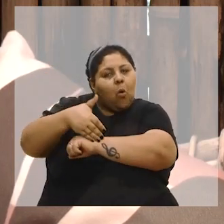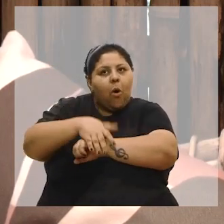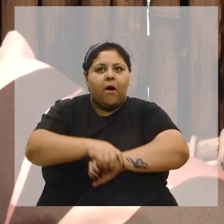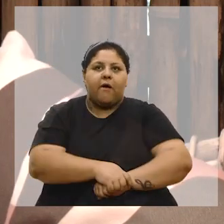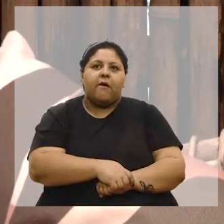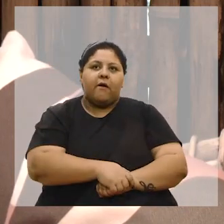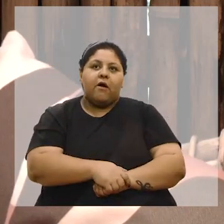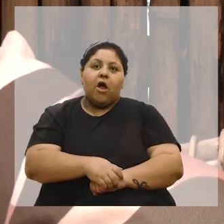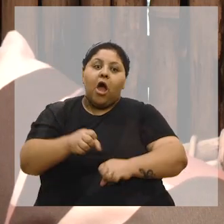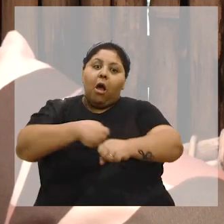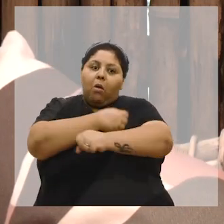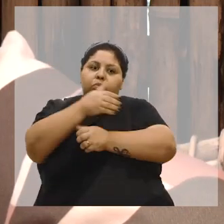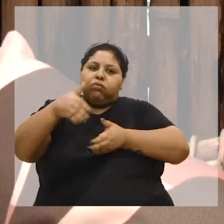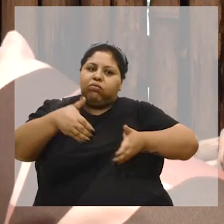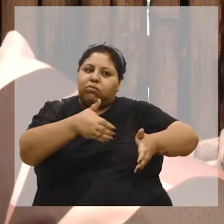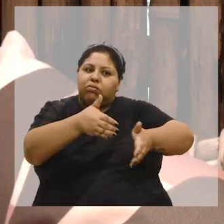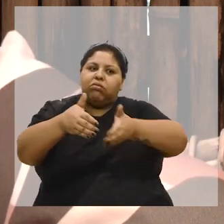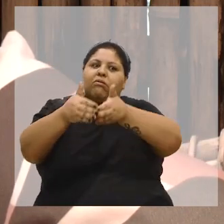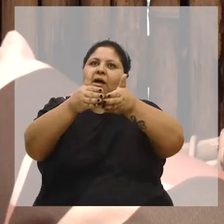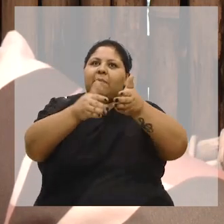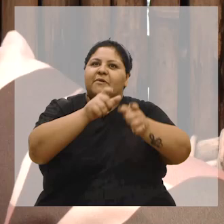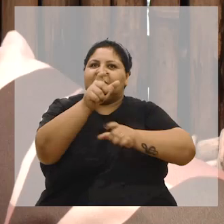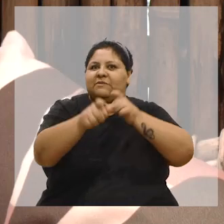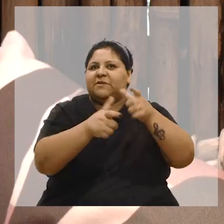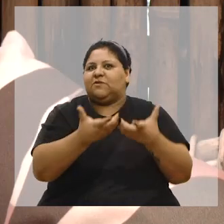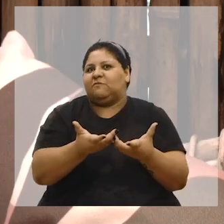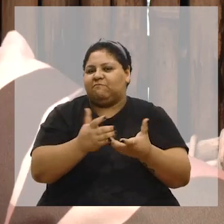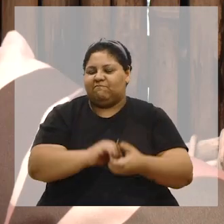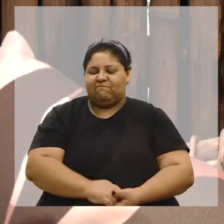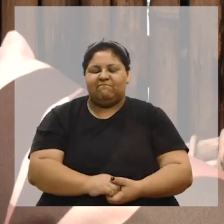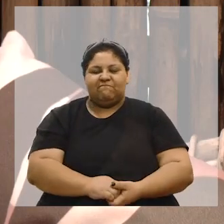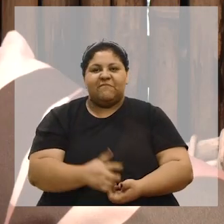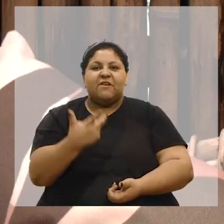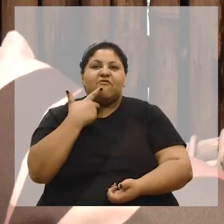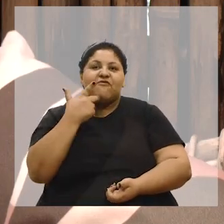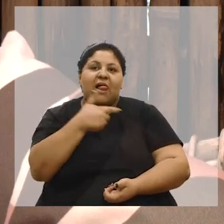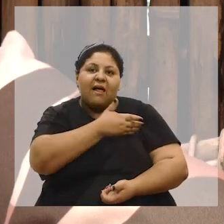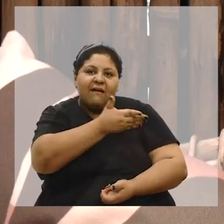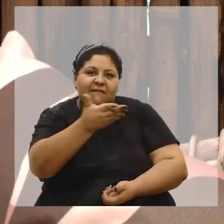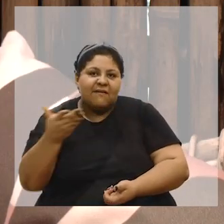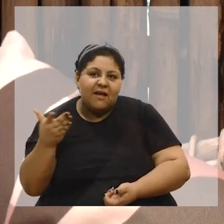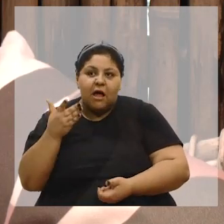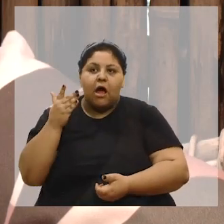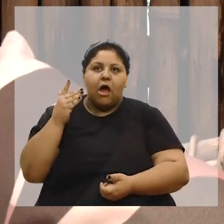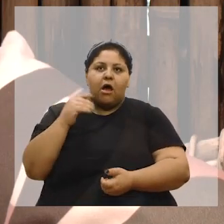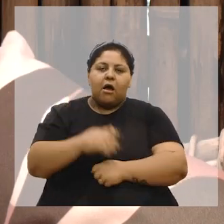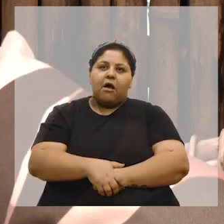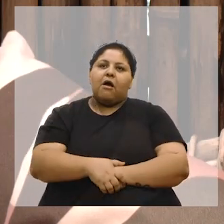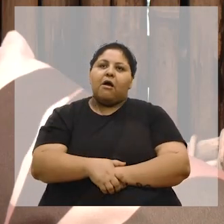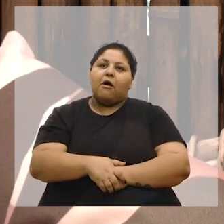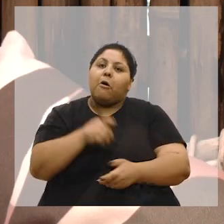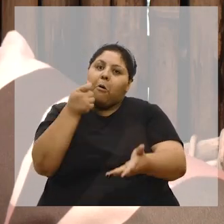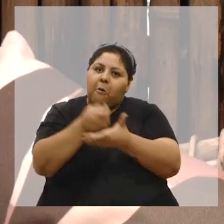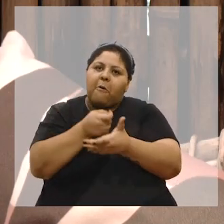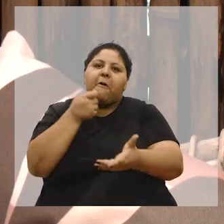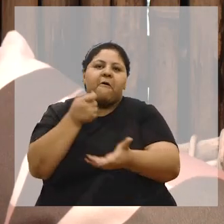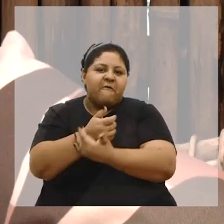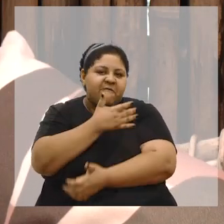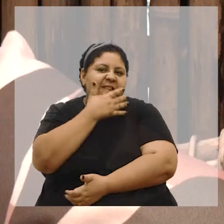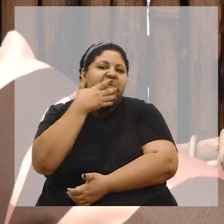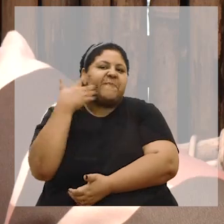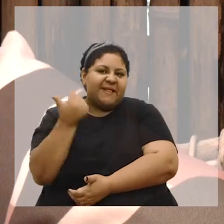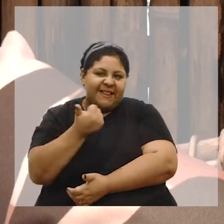rua. Gastronomia encaminha a carreira de muita gente. Então, eu queria dizer para todo mundo ir atrás, porque